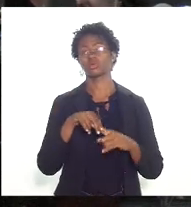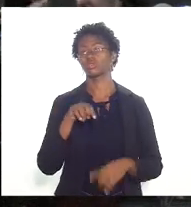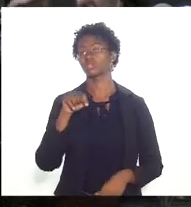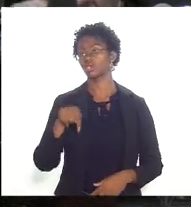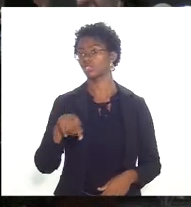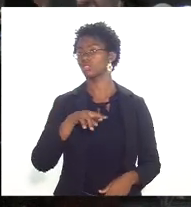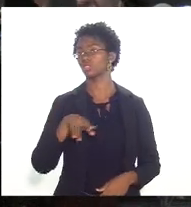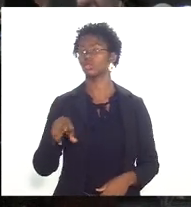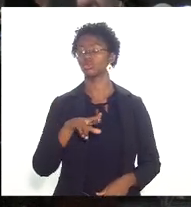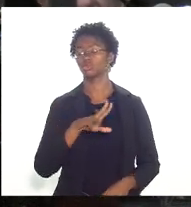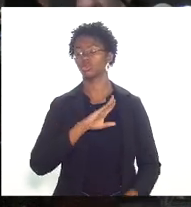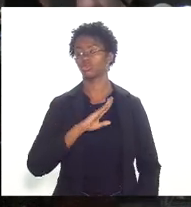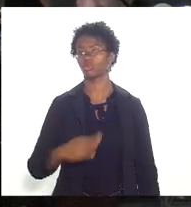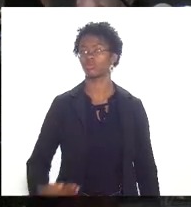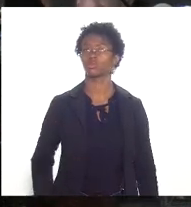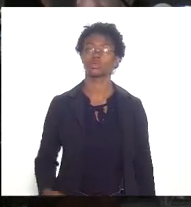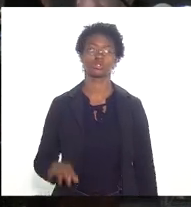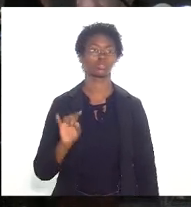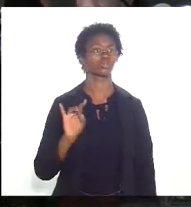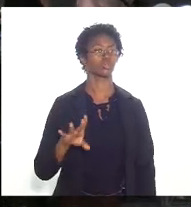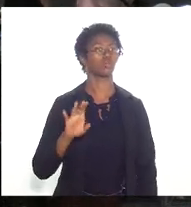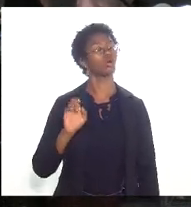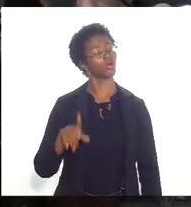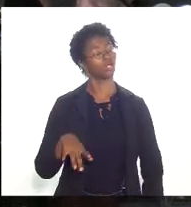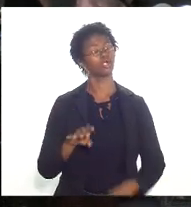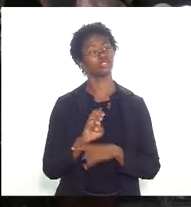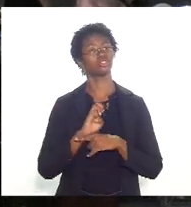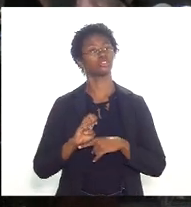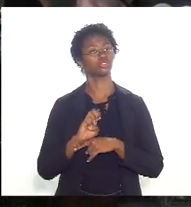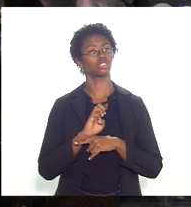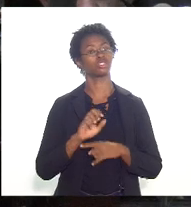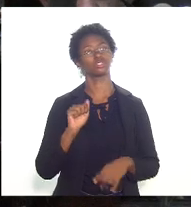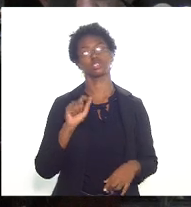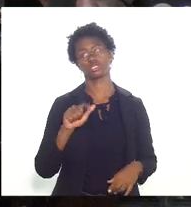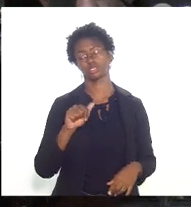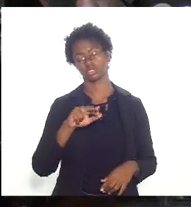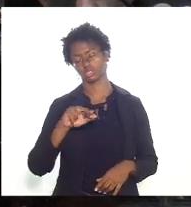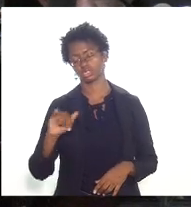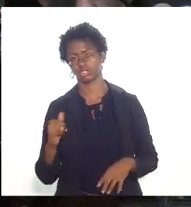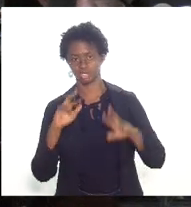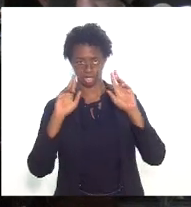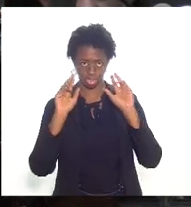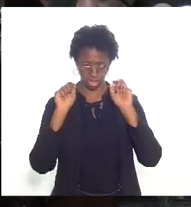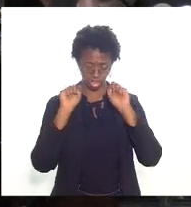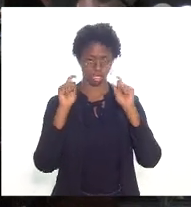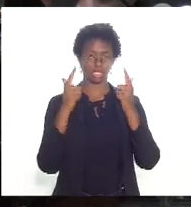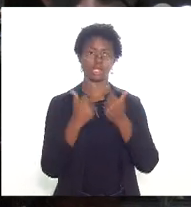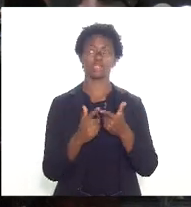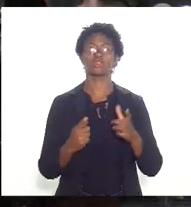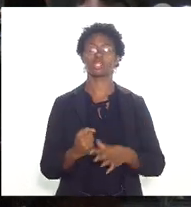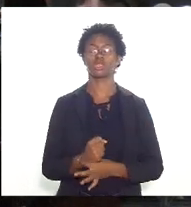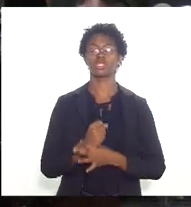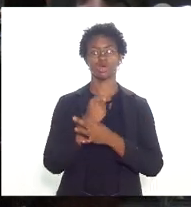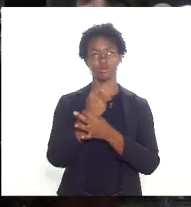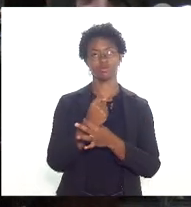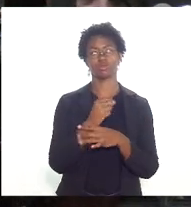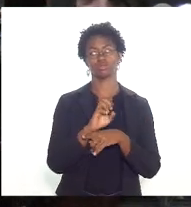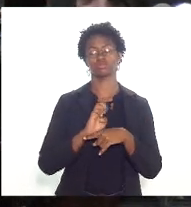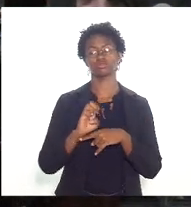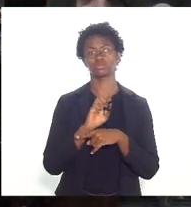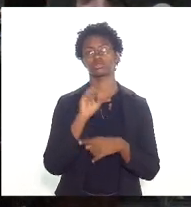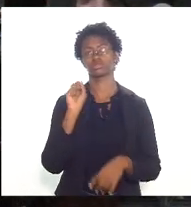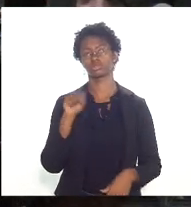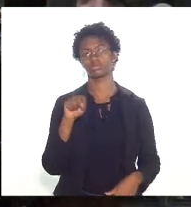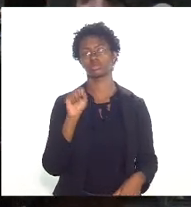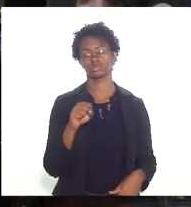de governo na questão de estado EA Assembleia Legislativa tem feito a defesa do Estado tem feito ao longo